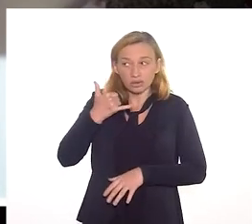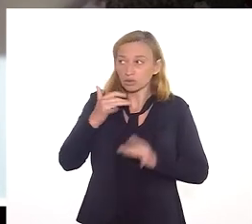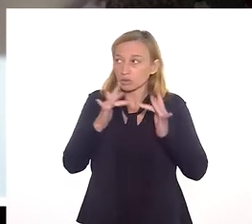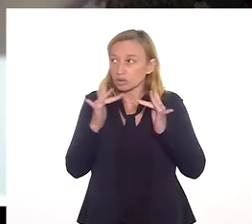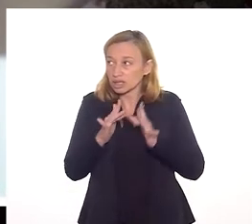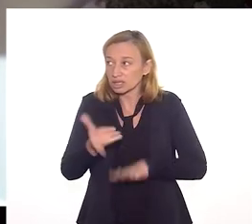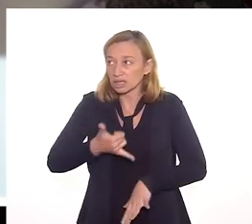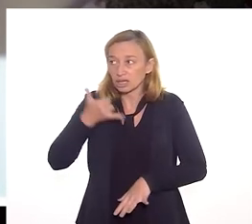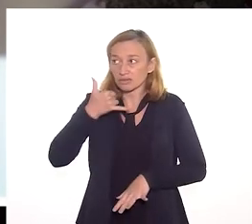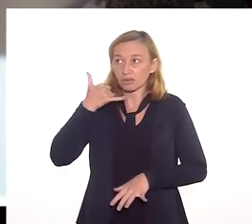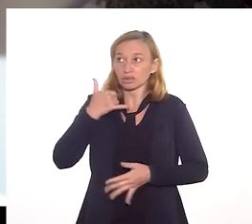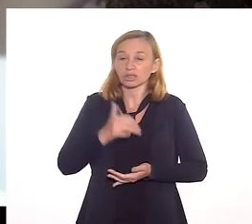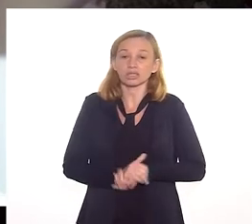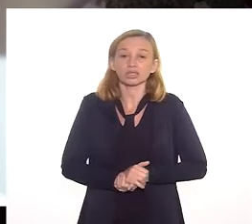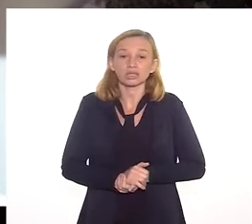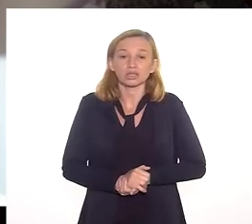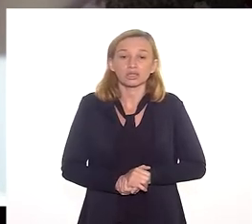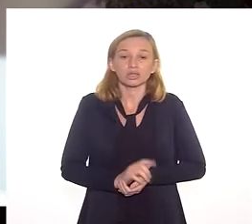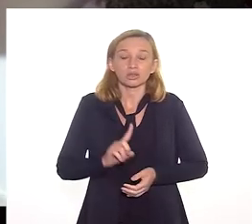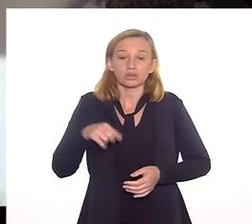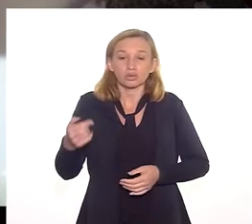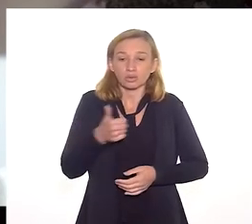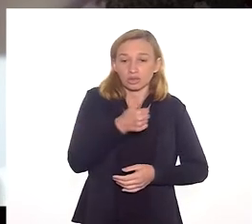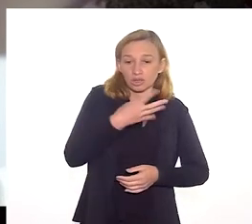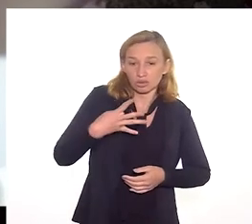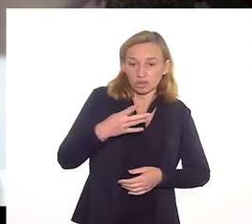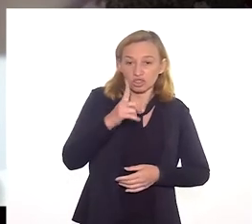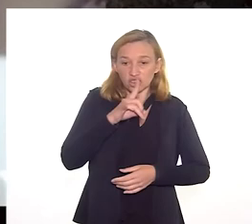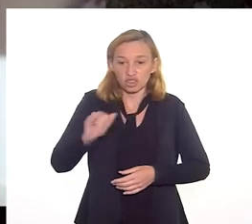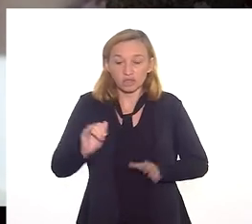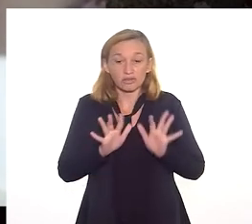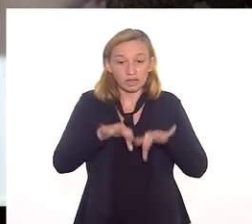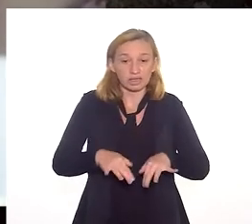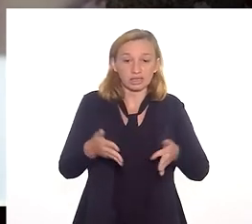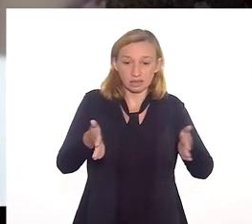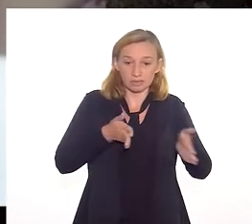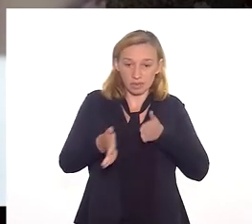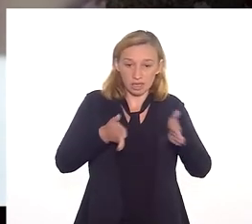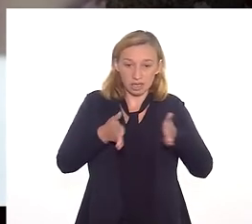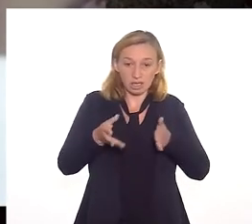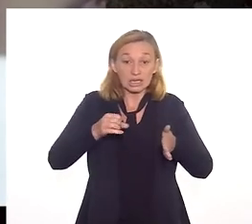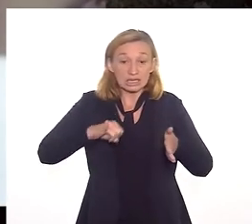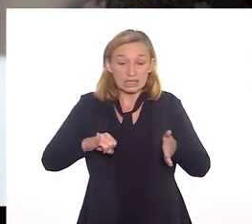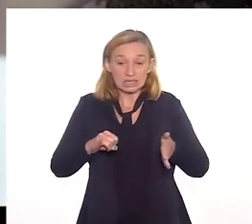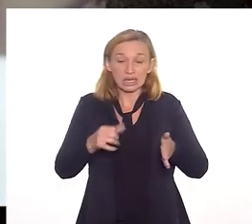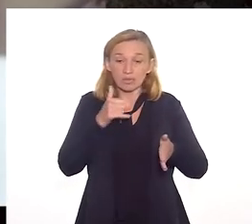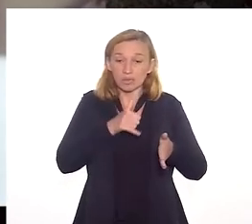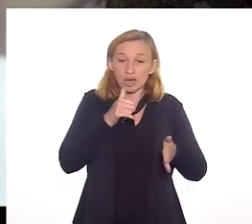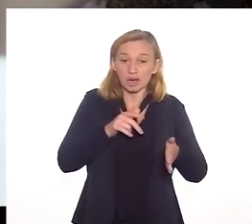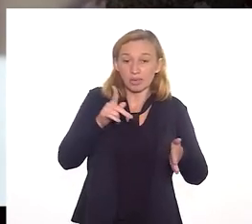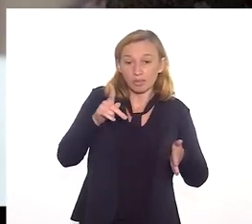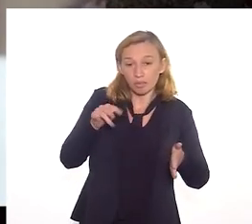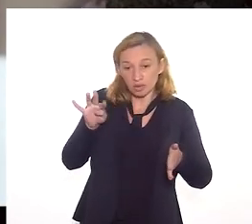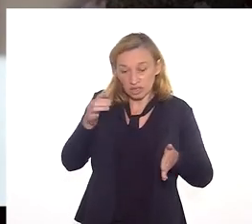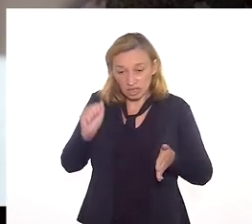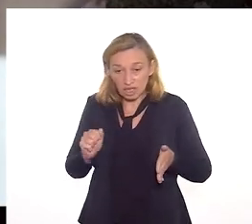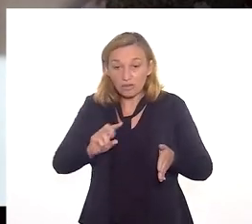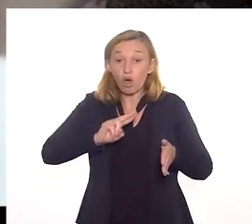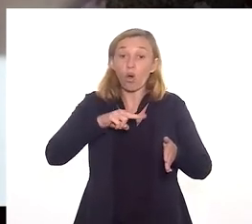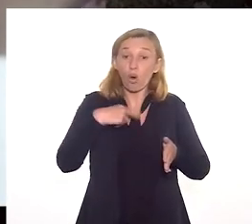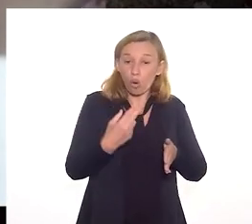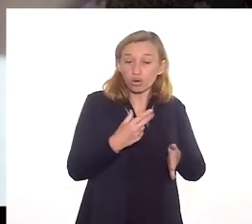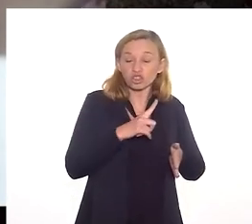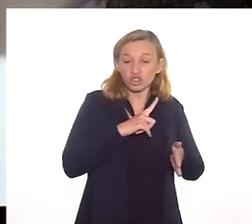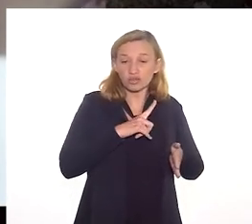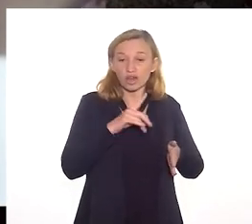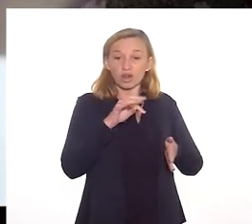via contato telefônico, pelos próximos 14 dias. Terminado esse período, se a paciente for positiva ou se ela